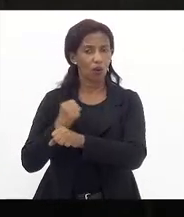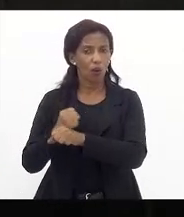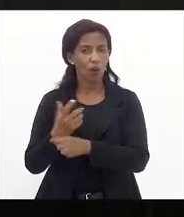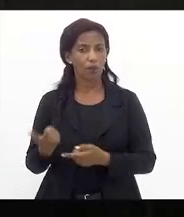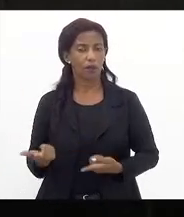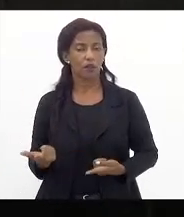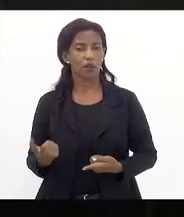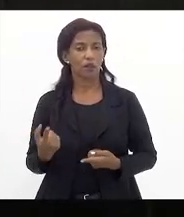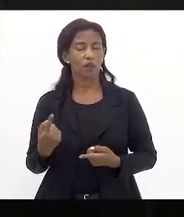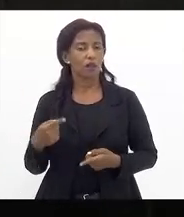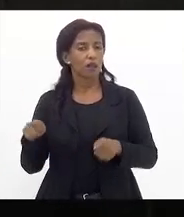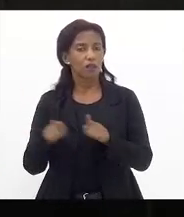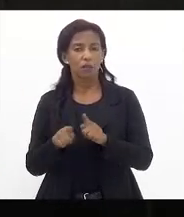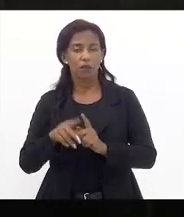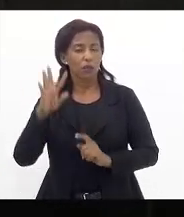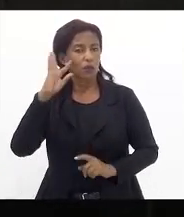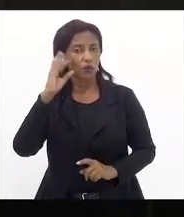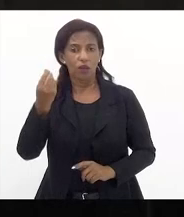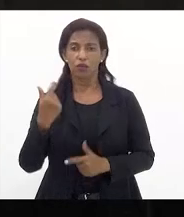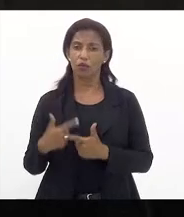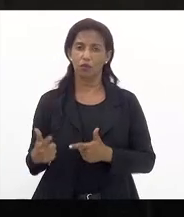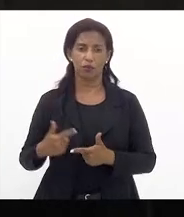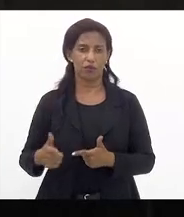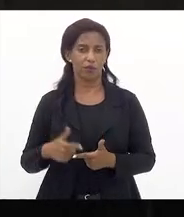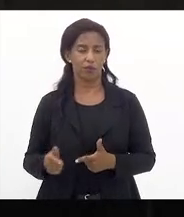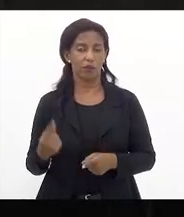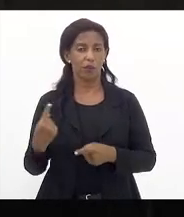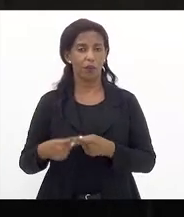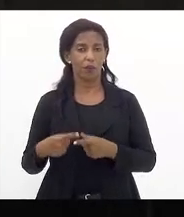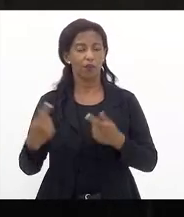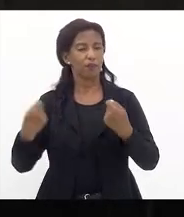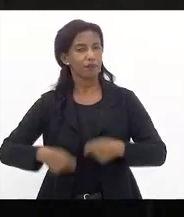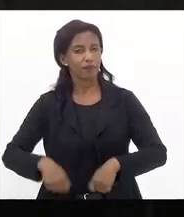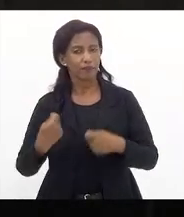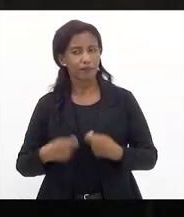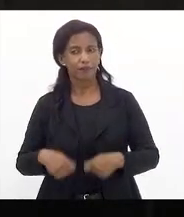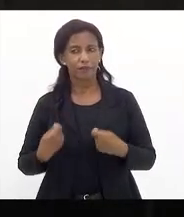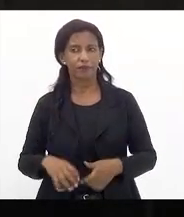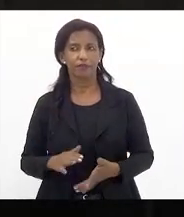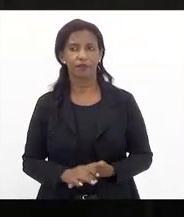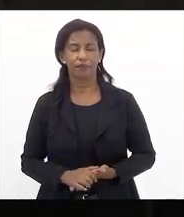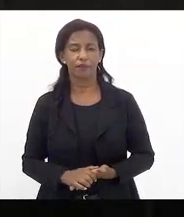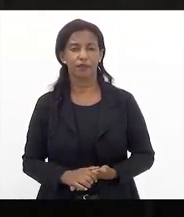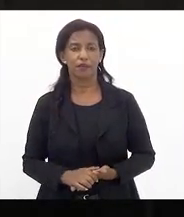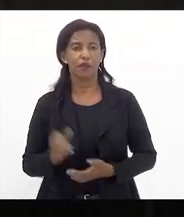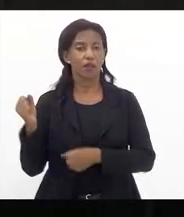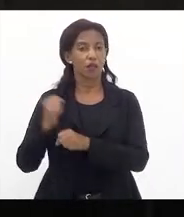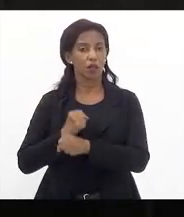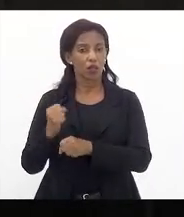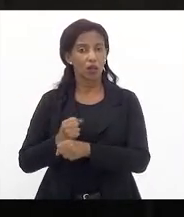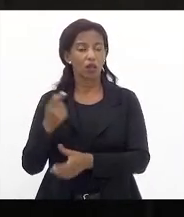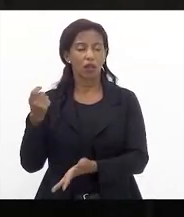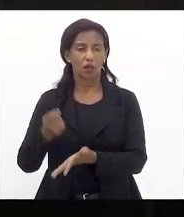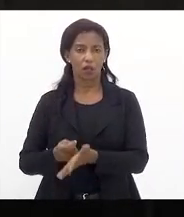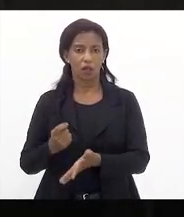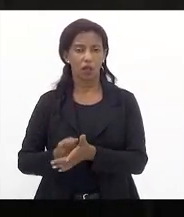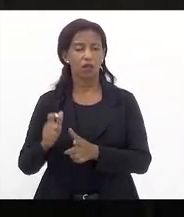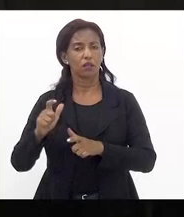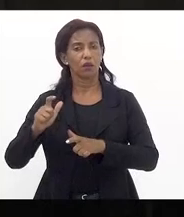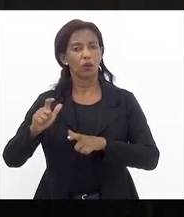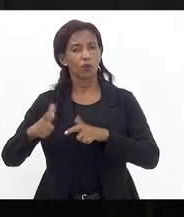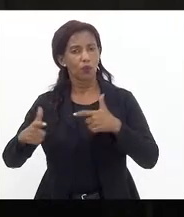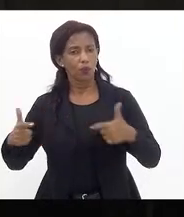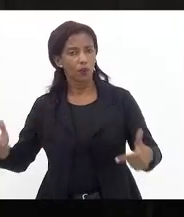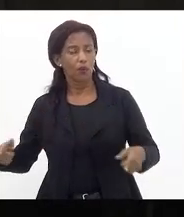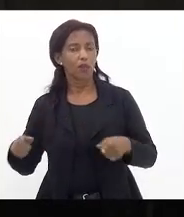limitar, isso também não resolverá os problemas, porque é necessário em obras para que garantam o